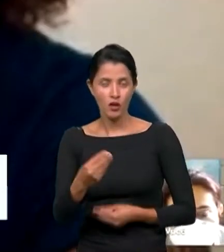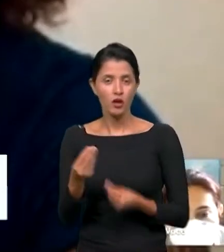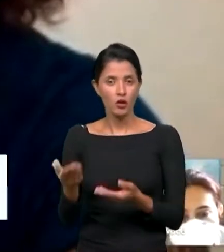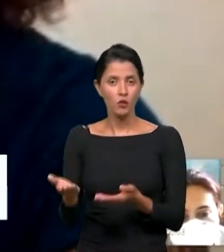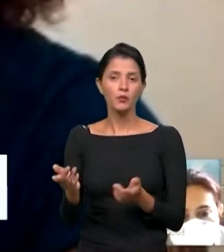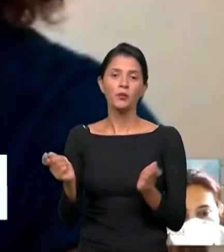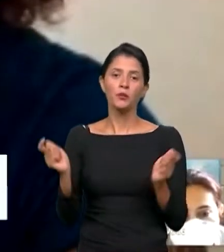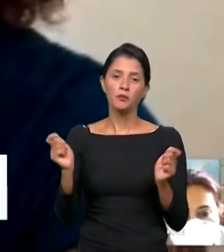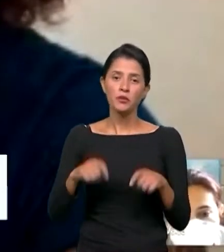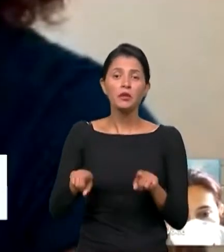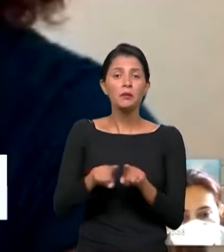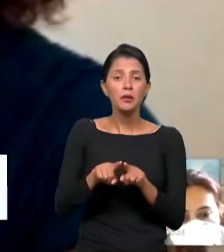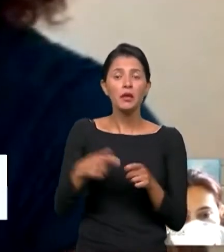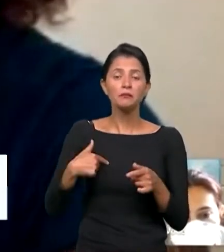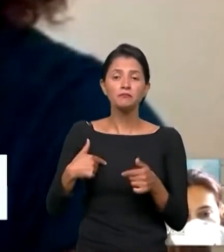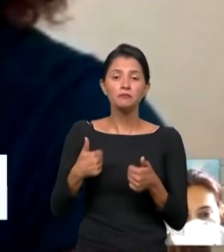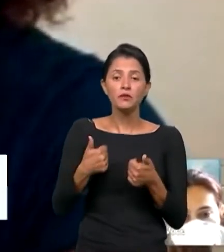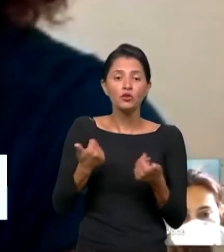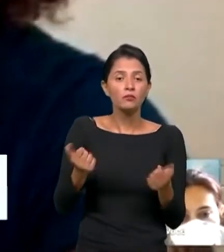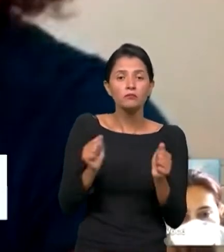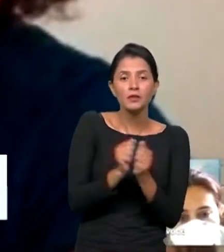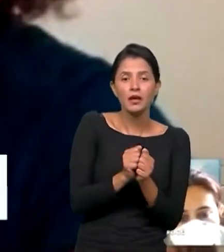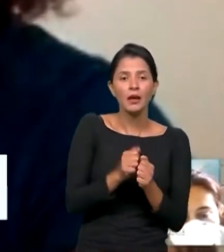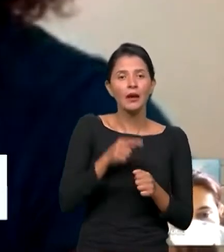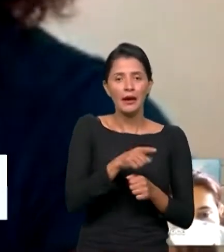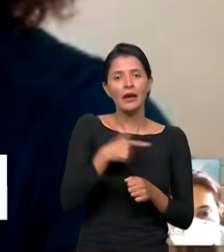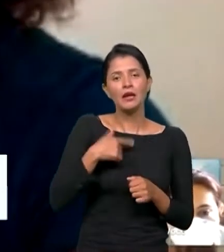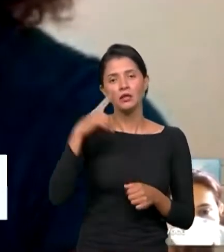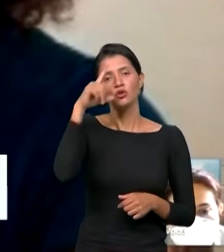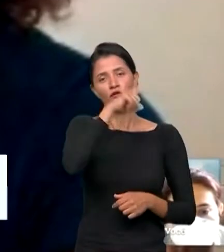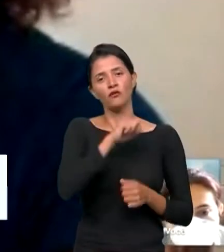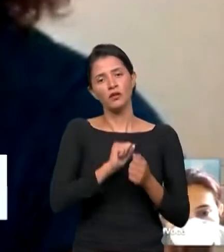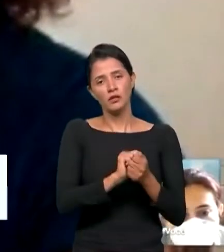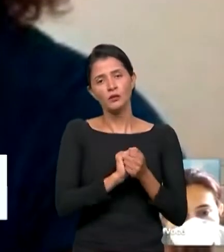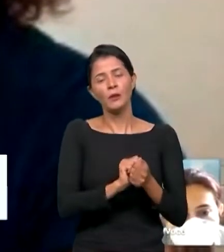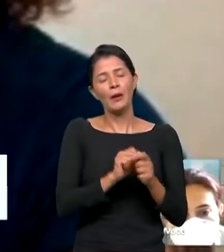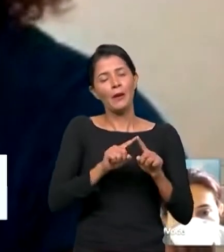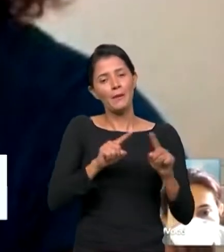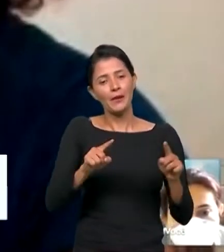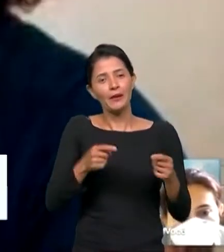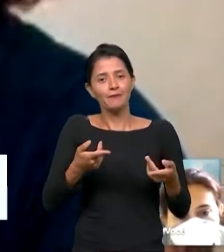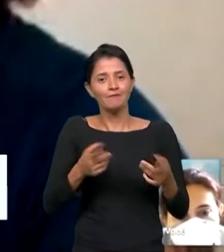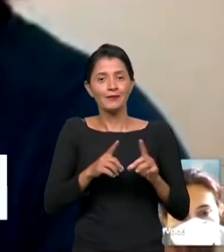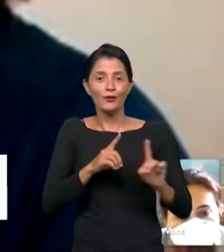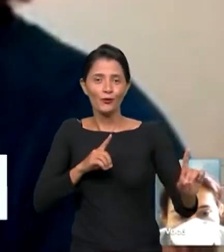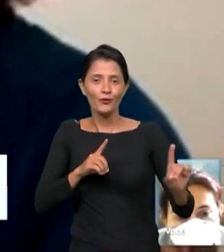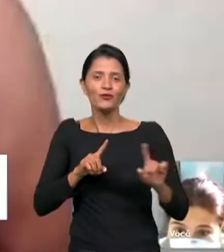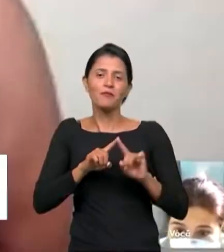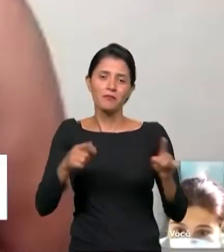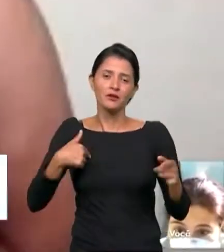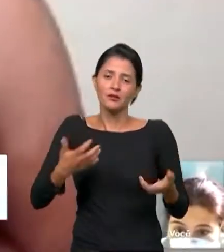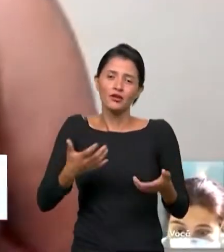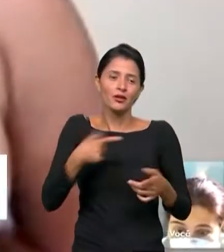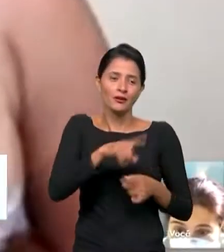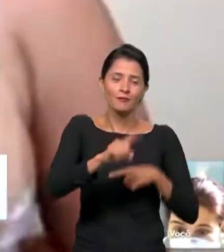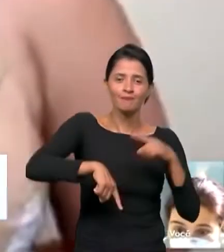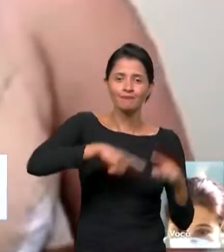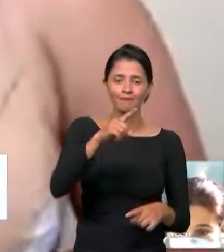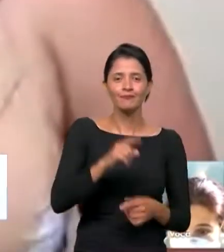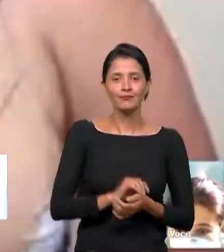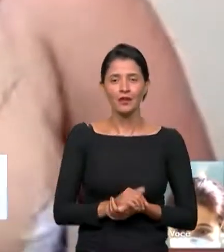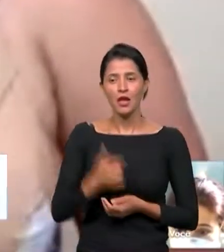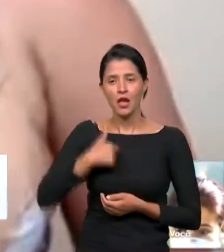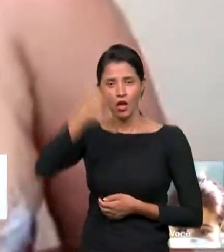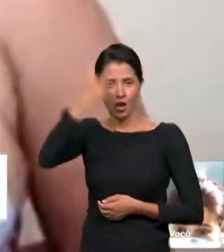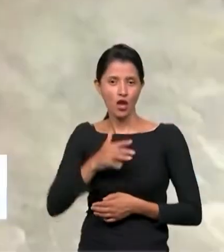e abrir mão assim de estar com ele vai ser difícil, mas eu acho que a gente cresce no mundo, né? É ter ser professora de